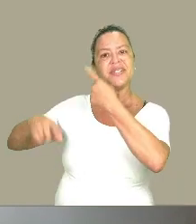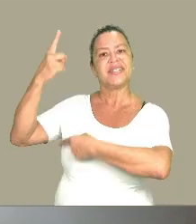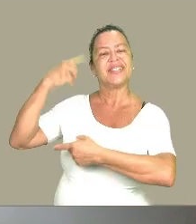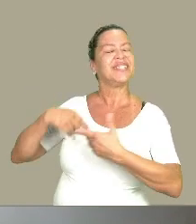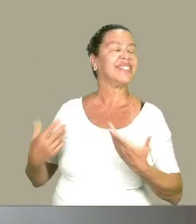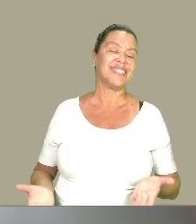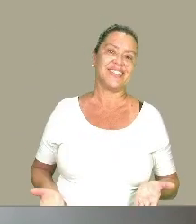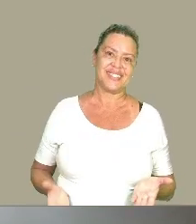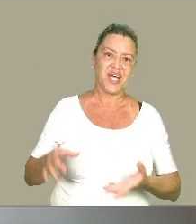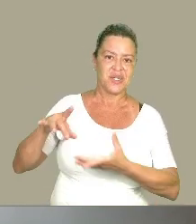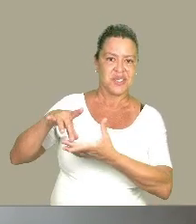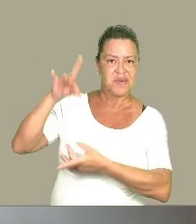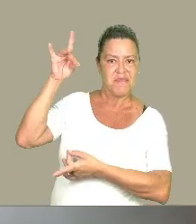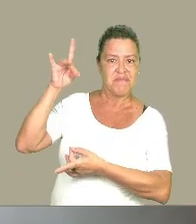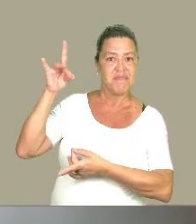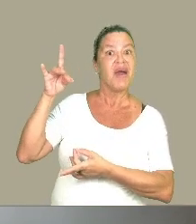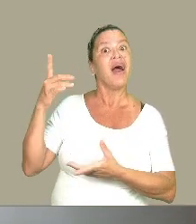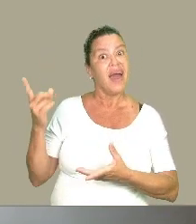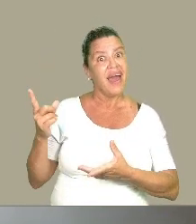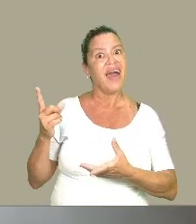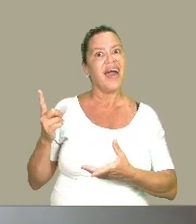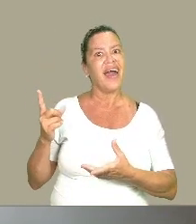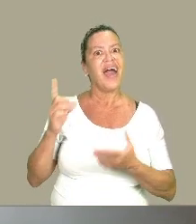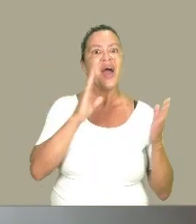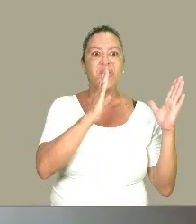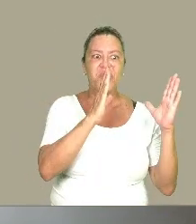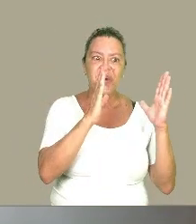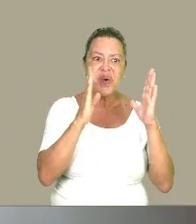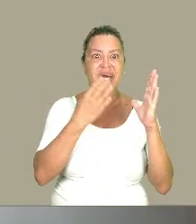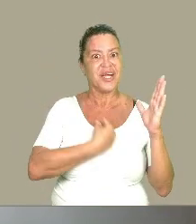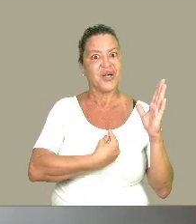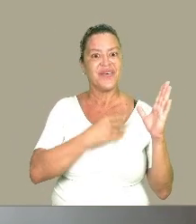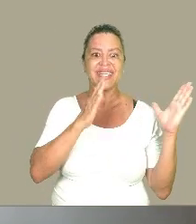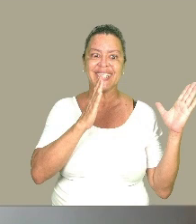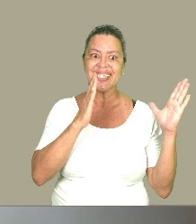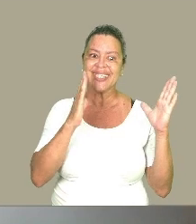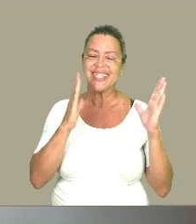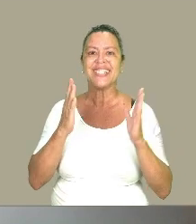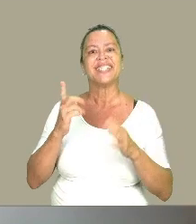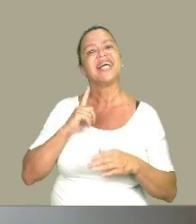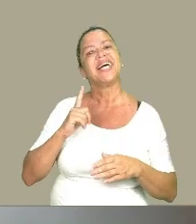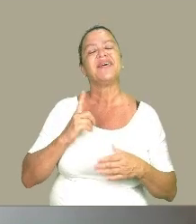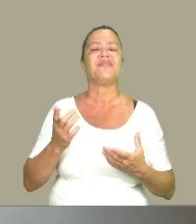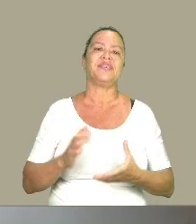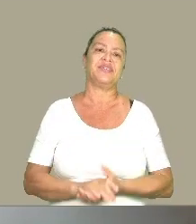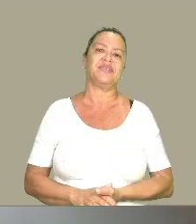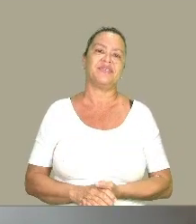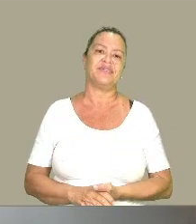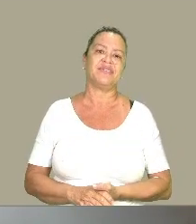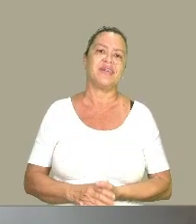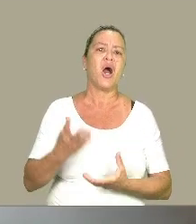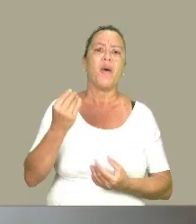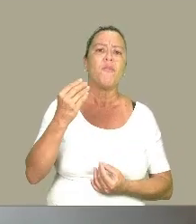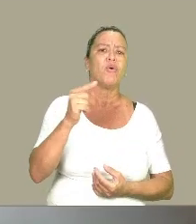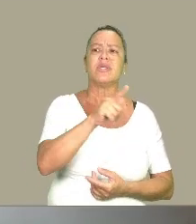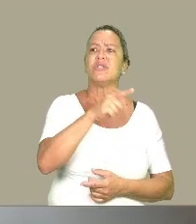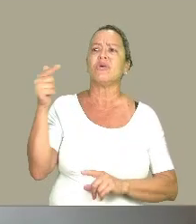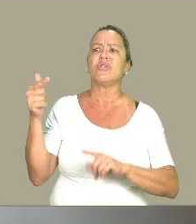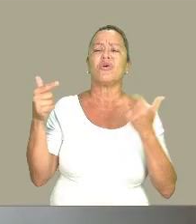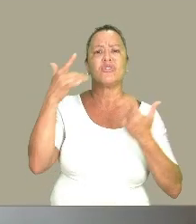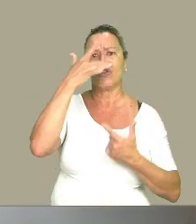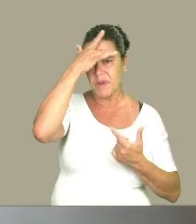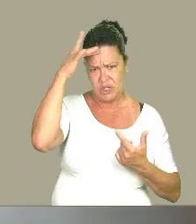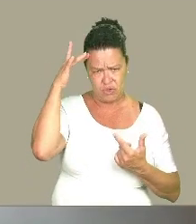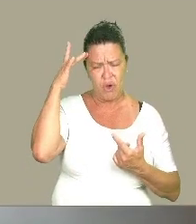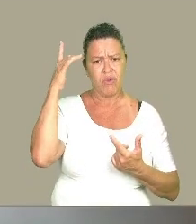eterna. Elas participaram de um pedacinho da nossa vida eterna, assim como tantas outras pessoas vão participar de um